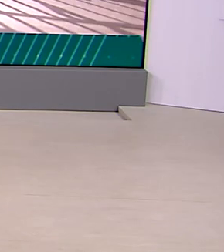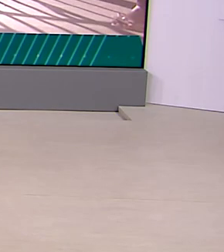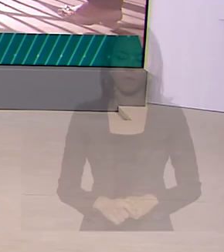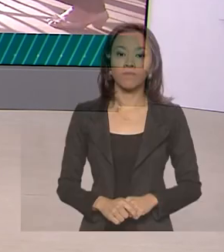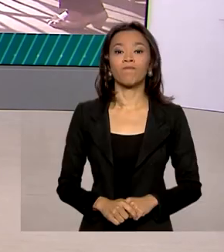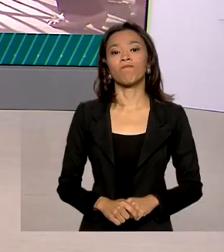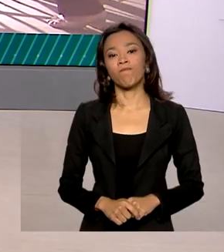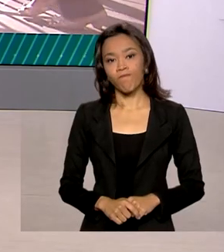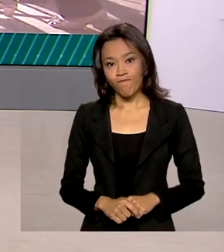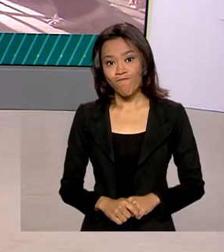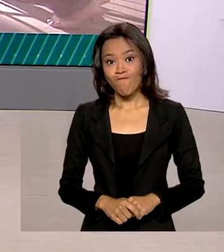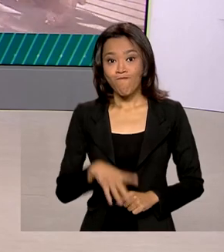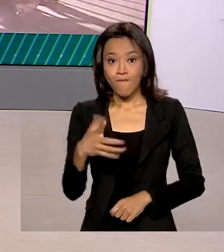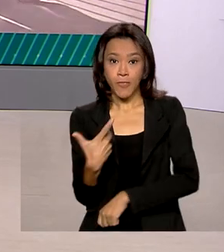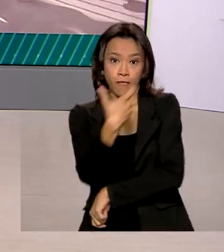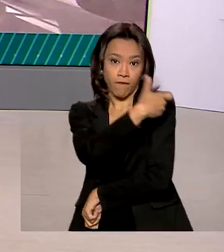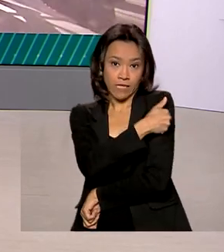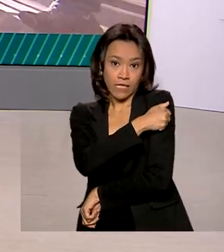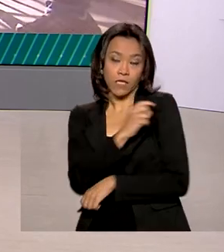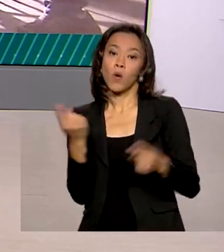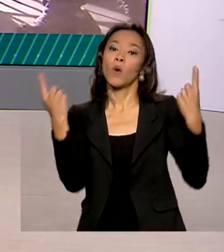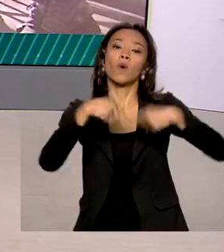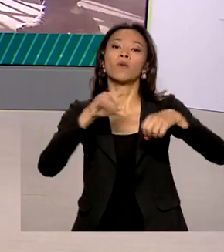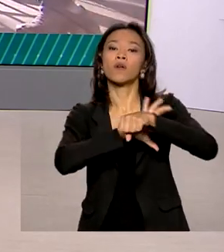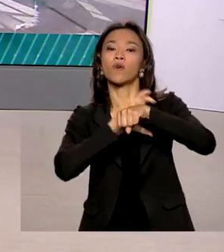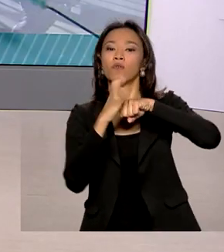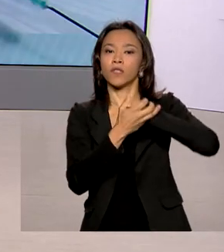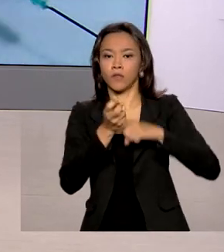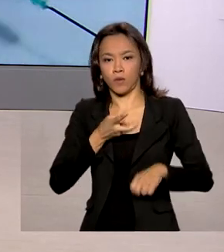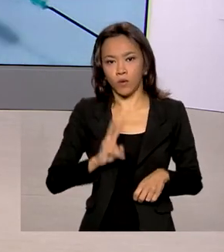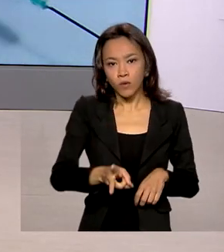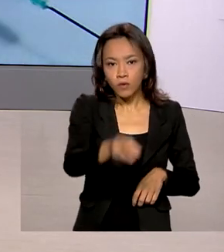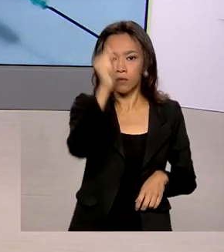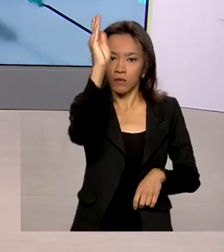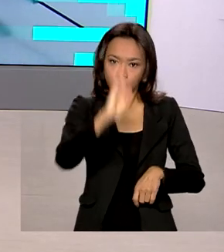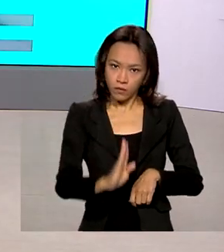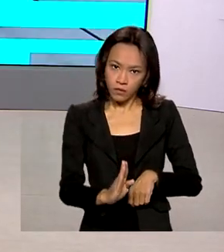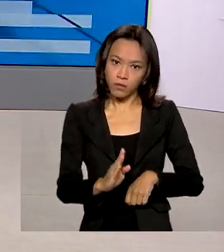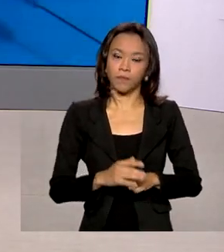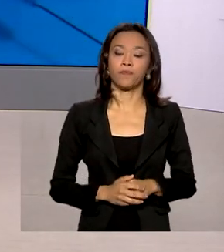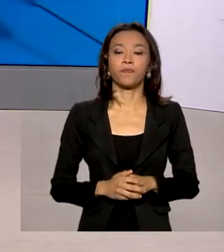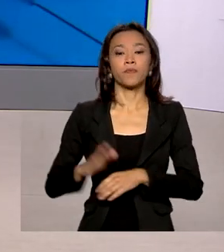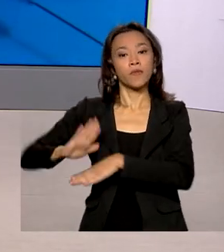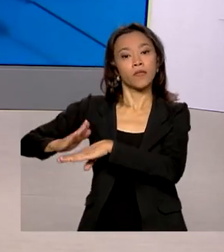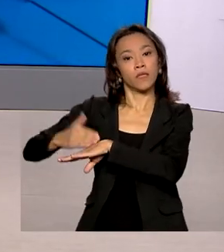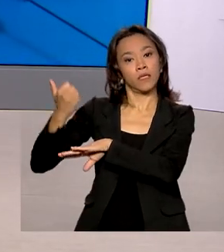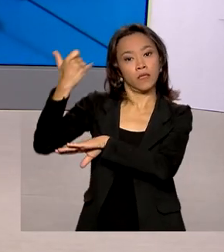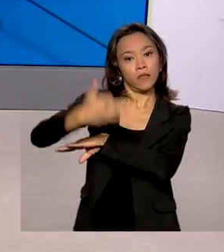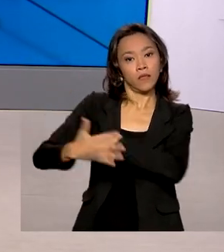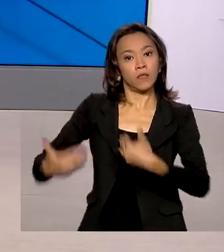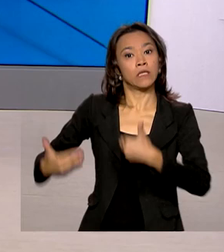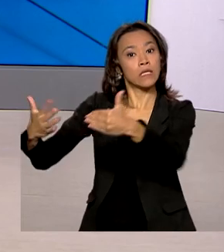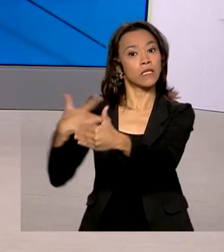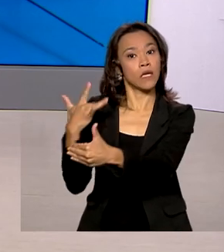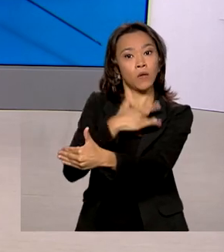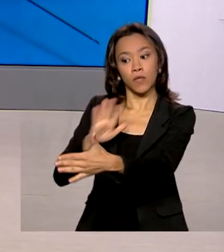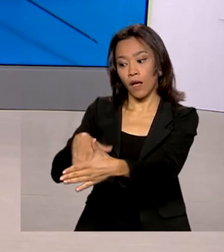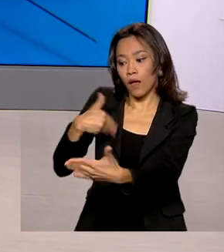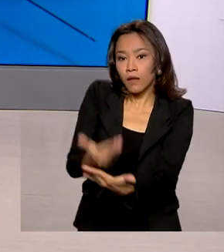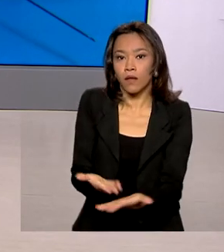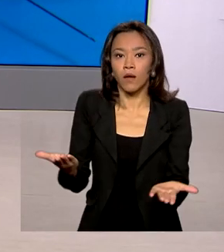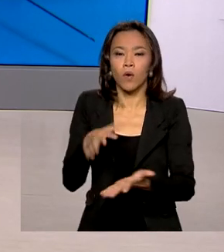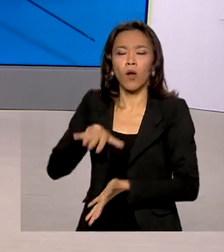E a vacinação contra a covid-19 segue pelo país. Segundo o Ministério da Saúde, até agora foram